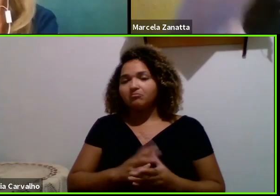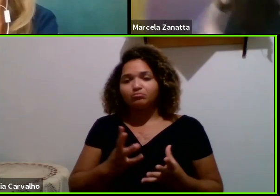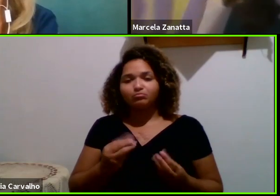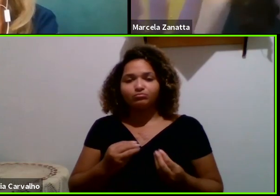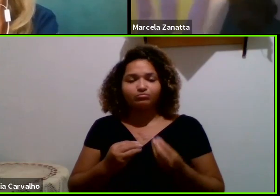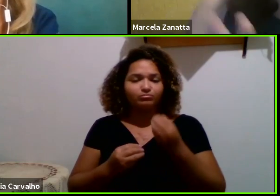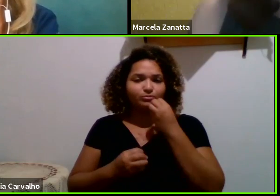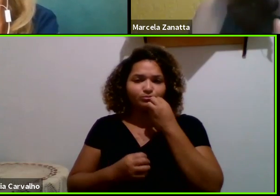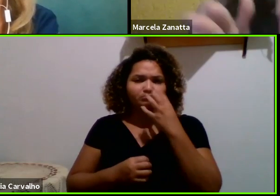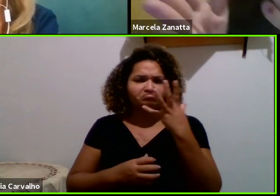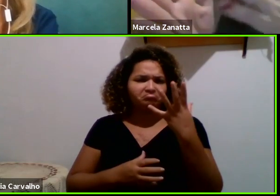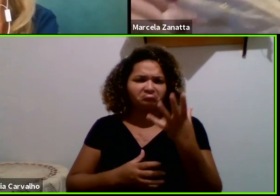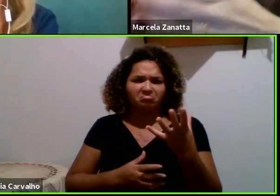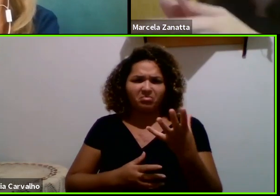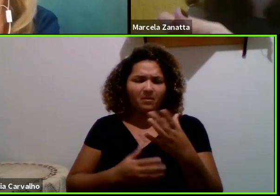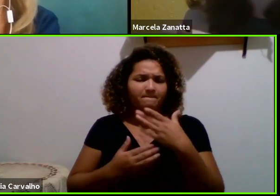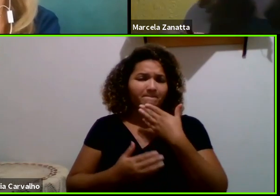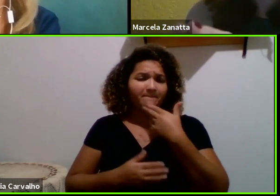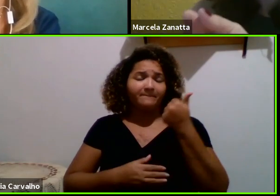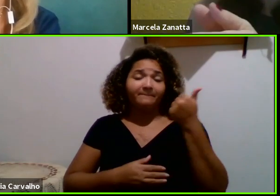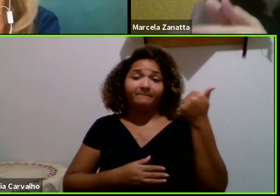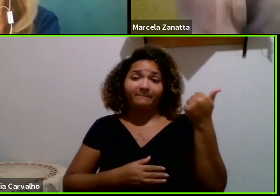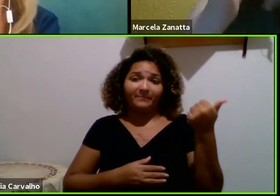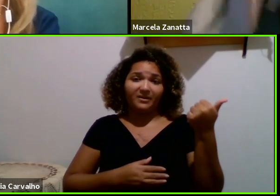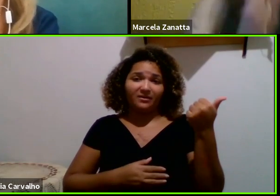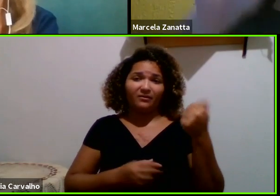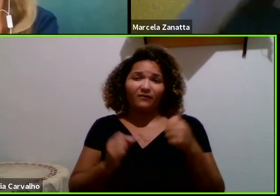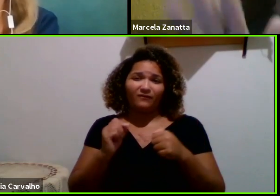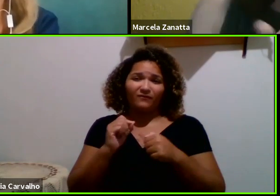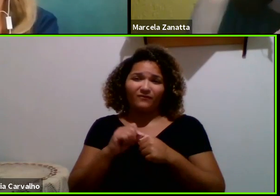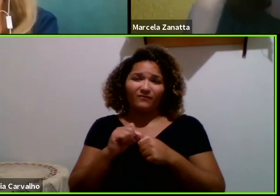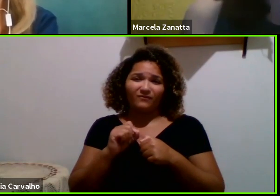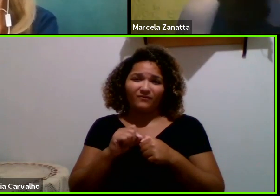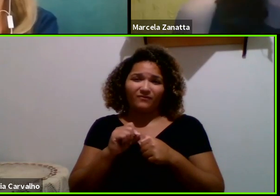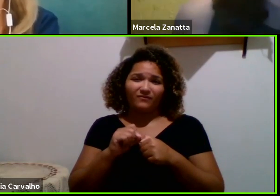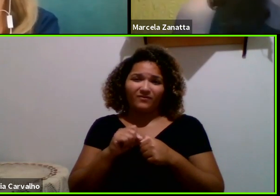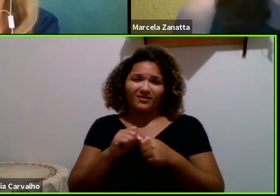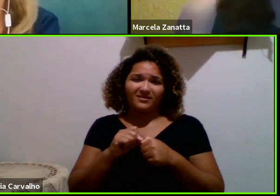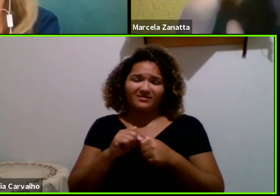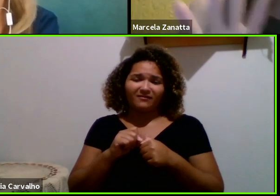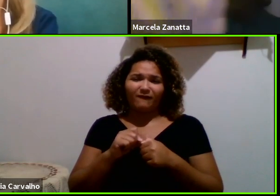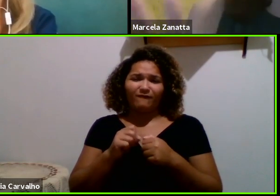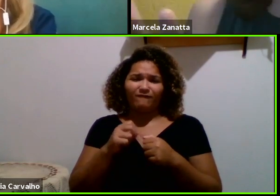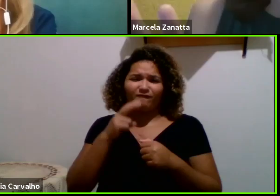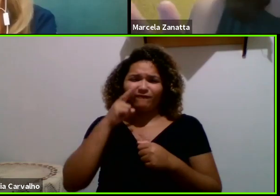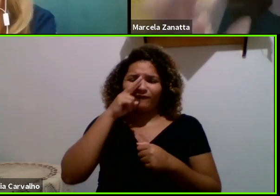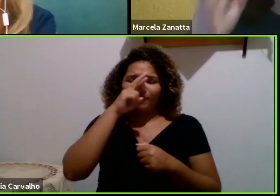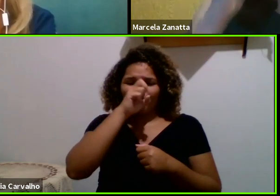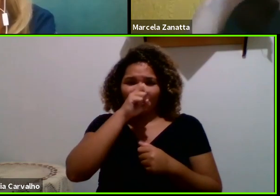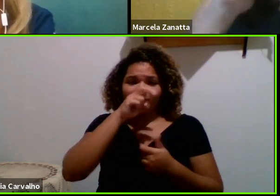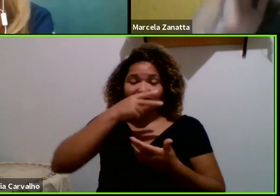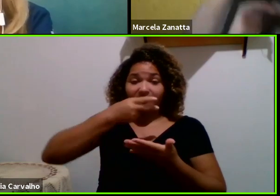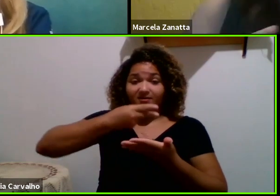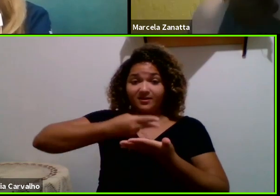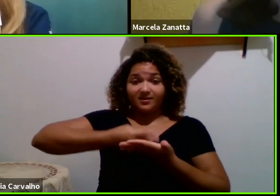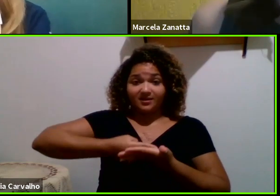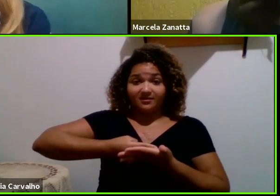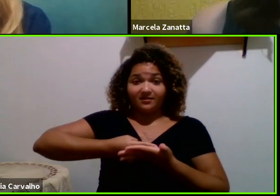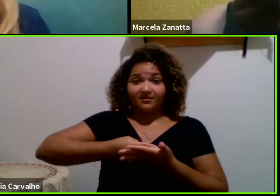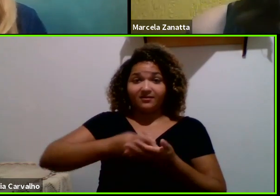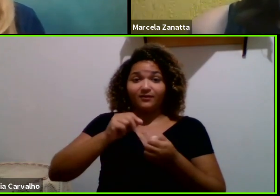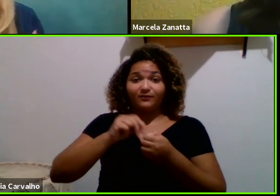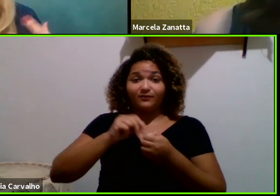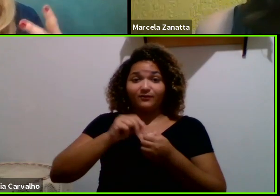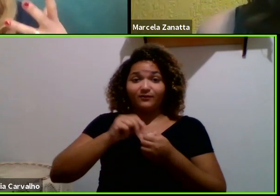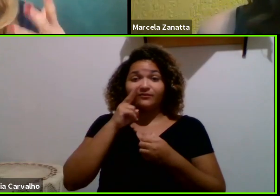imaginar, é outra vida fazer força deitada e fazer força em posição vertical. É outra vida. Exato.